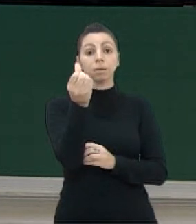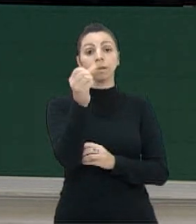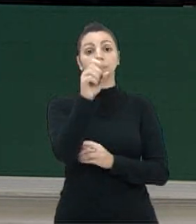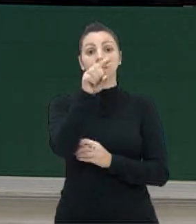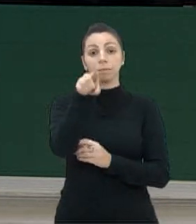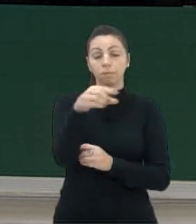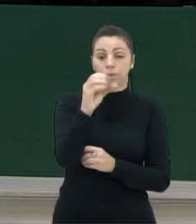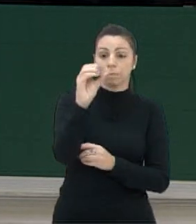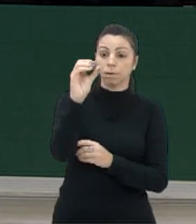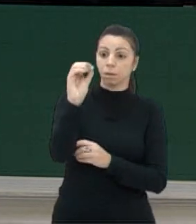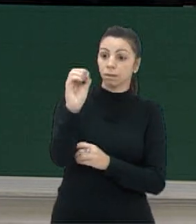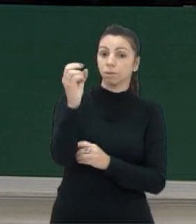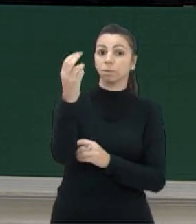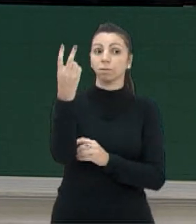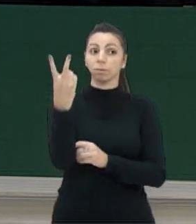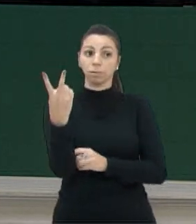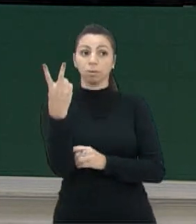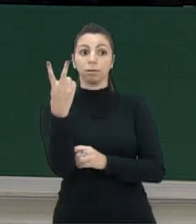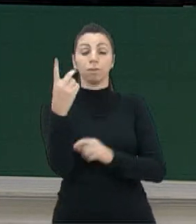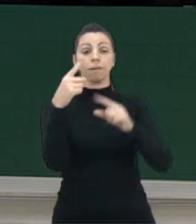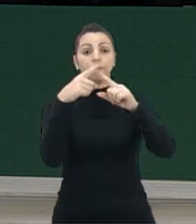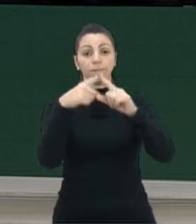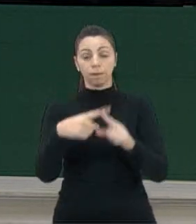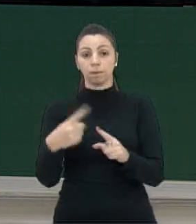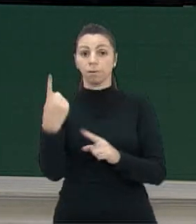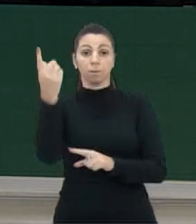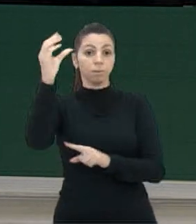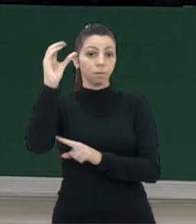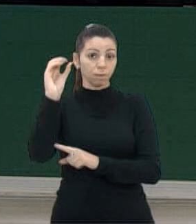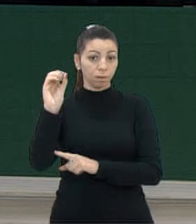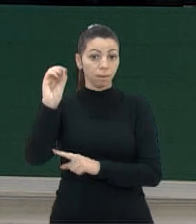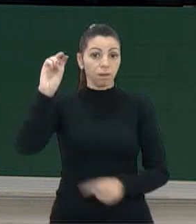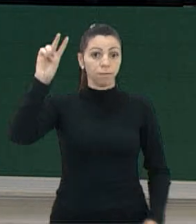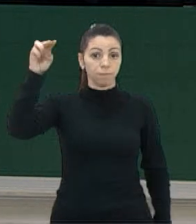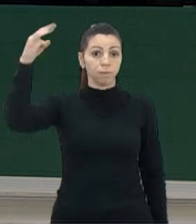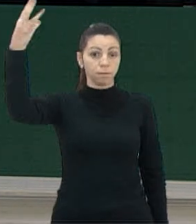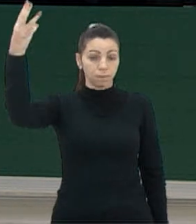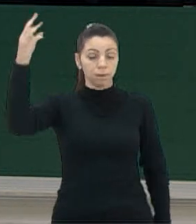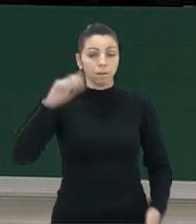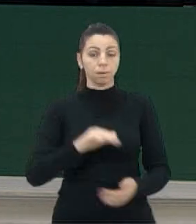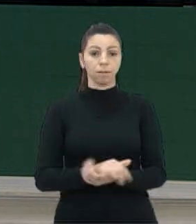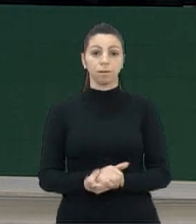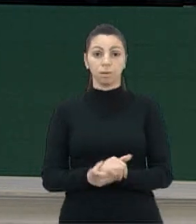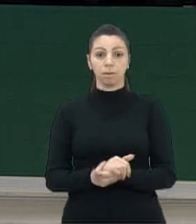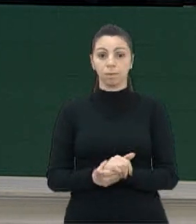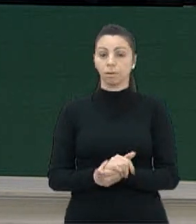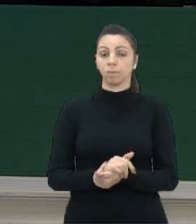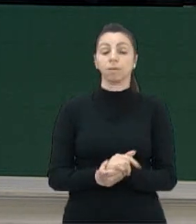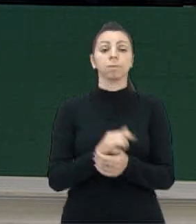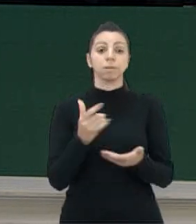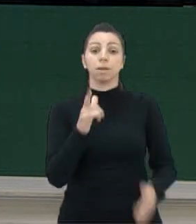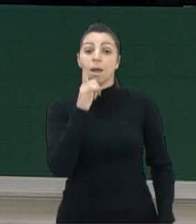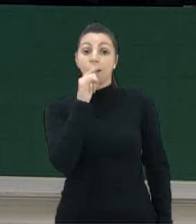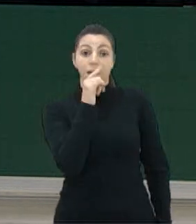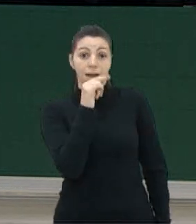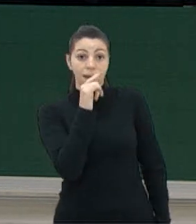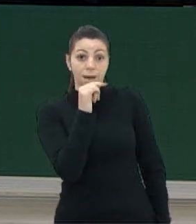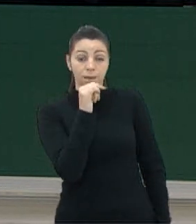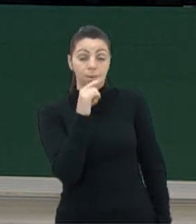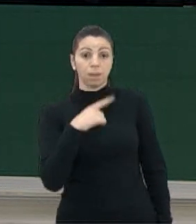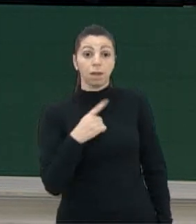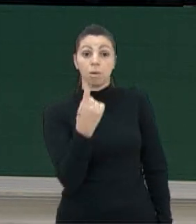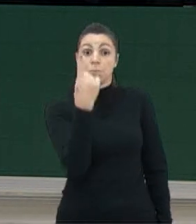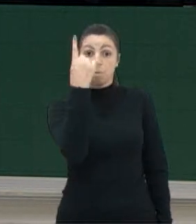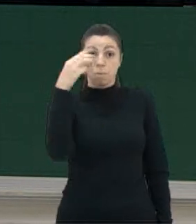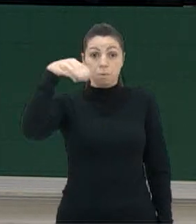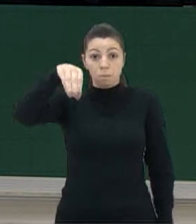ter 6,02 vezes 10 na 23. Água molécula e o cloreto de sódio composto,